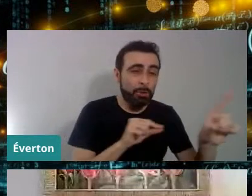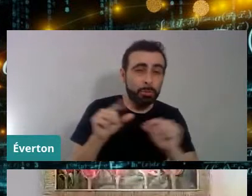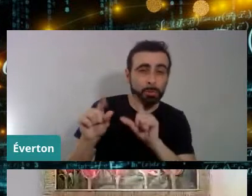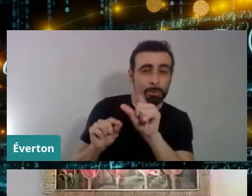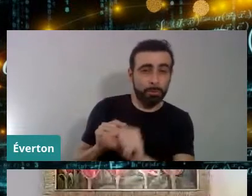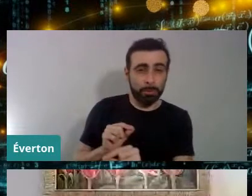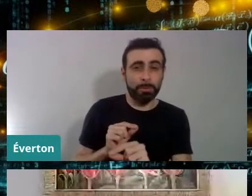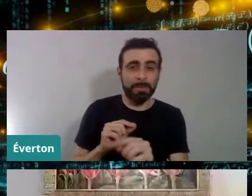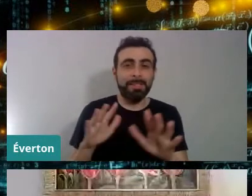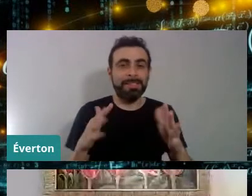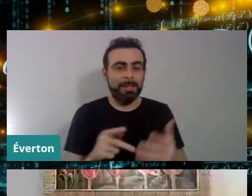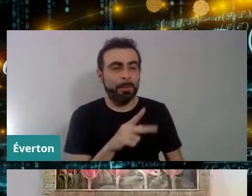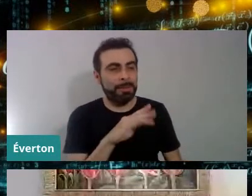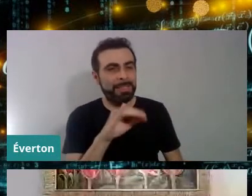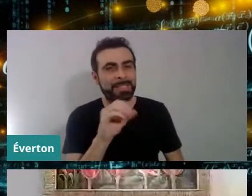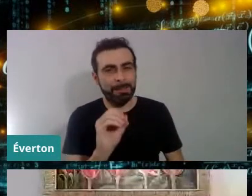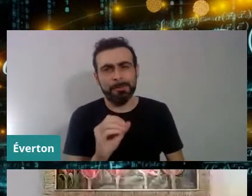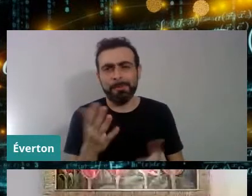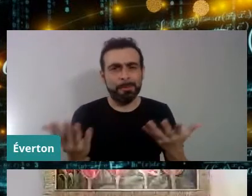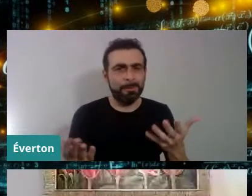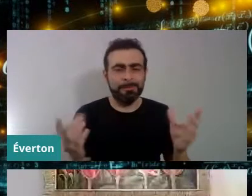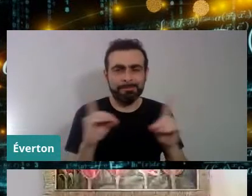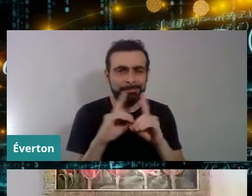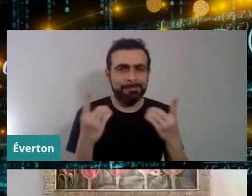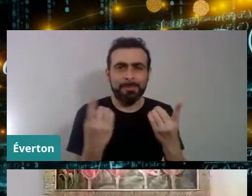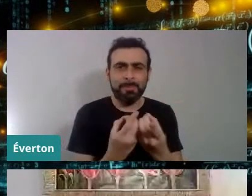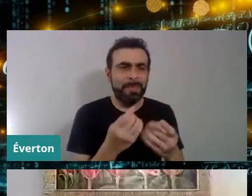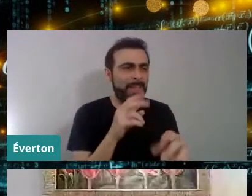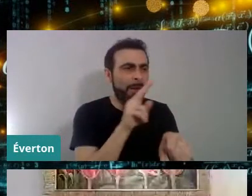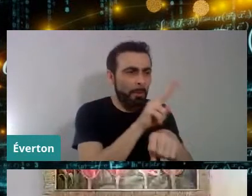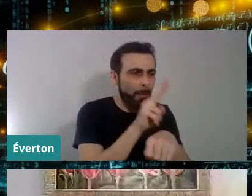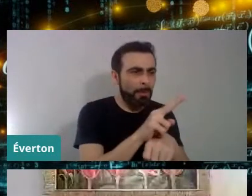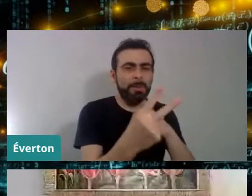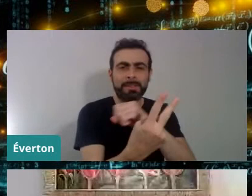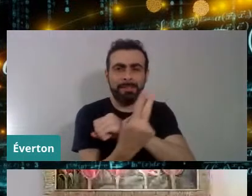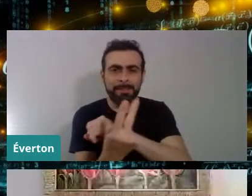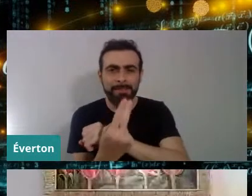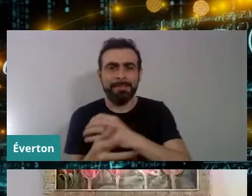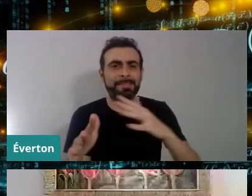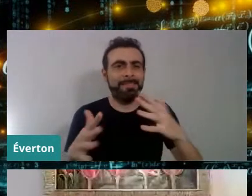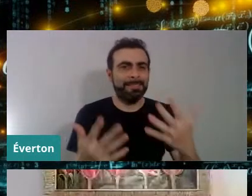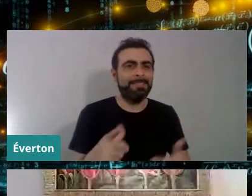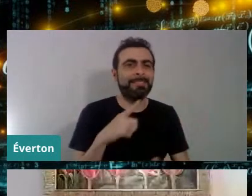Kiko que vai cuidar do departamento. É. Era uma provocação.